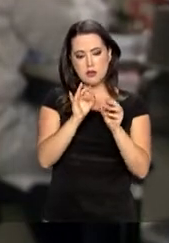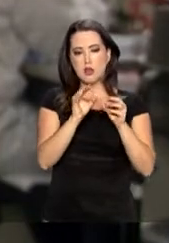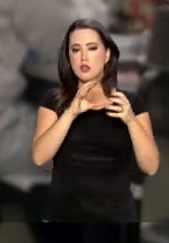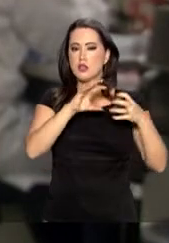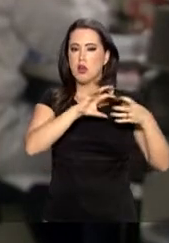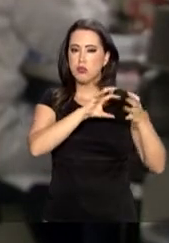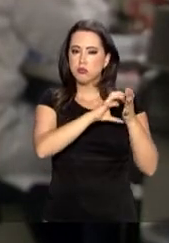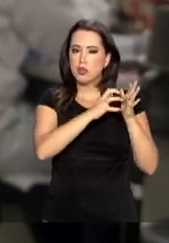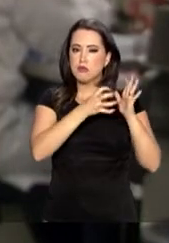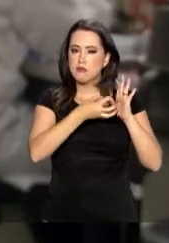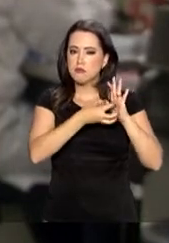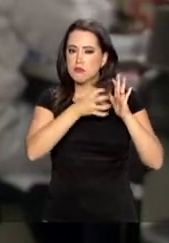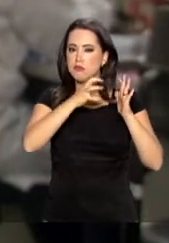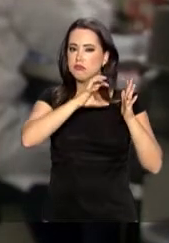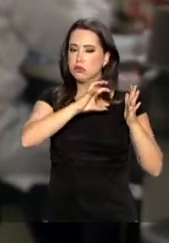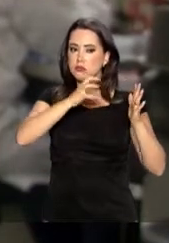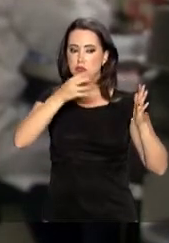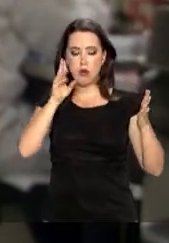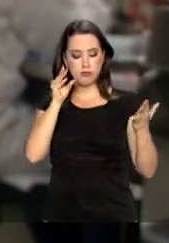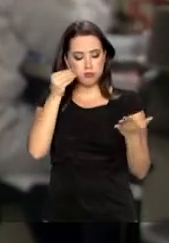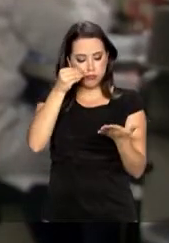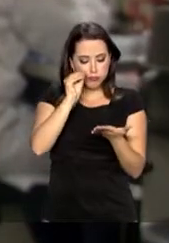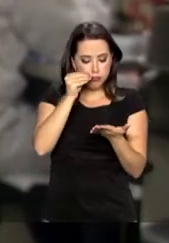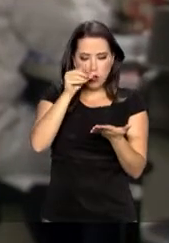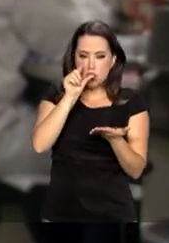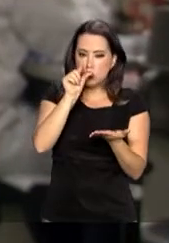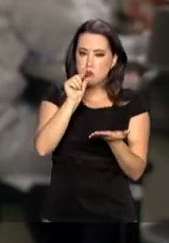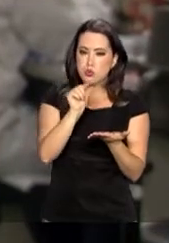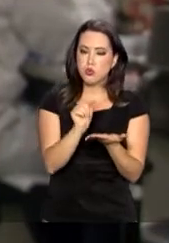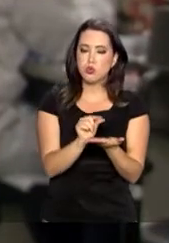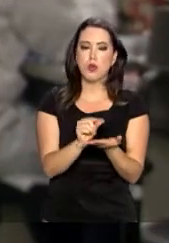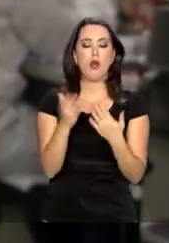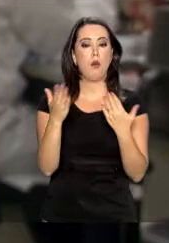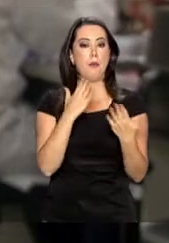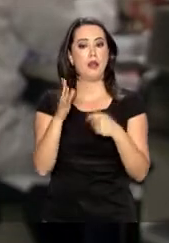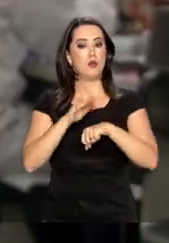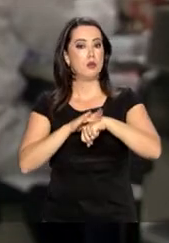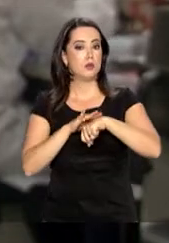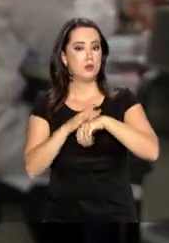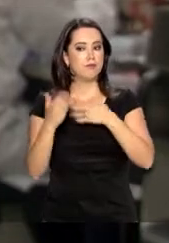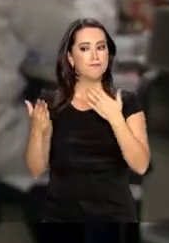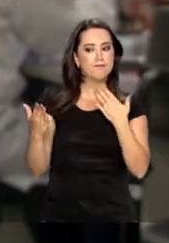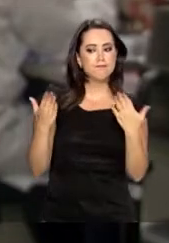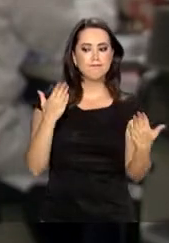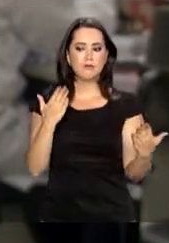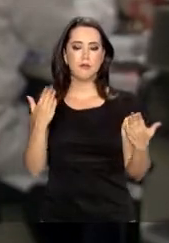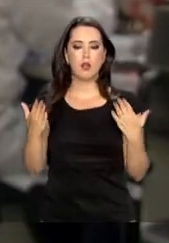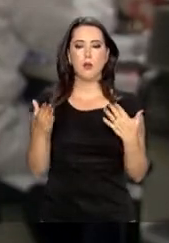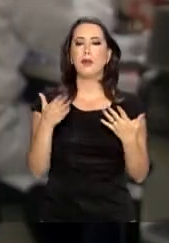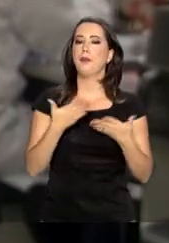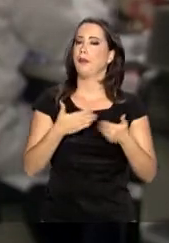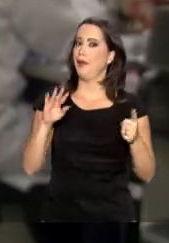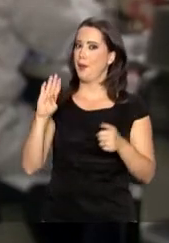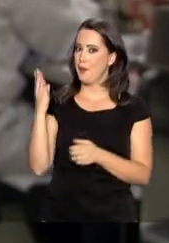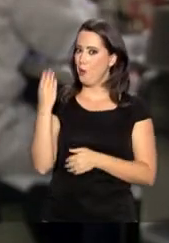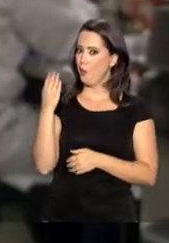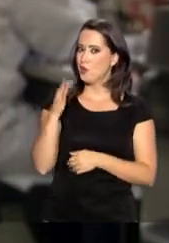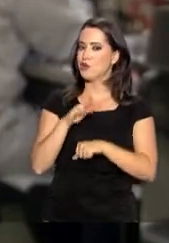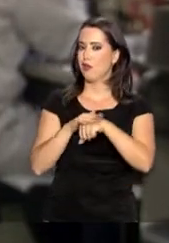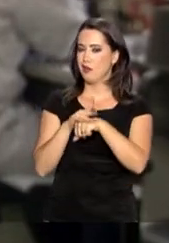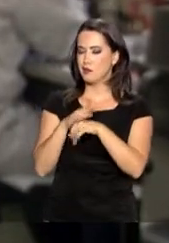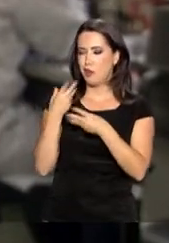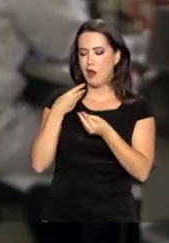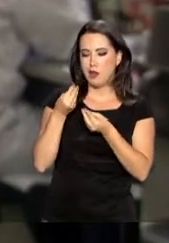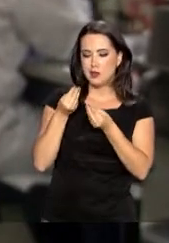conseguir comparar com os modelos afetados pelas doenças e de modo a entender melhor a biologia dessas doenças para